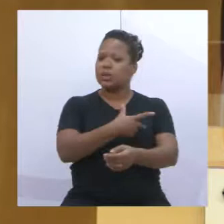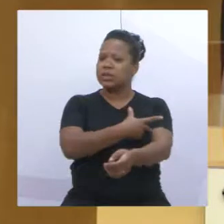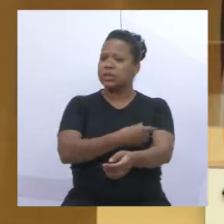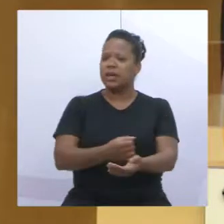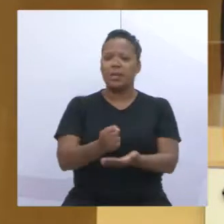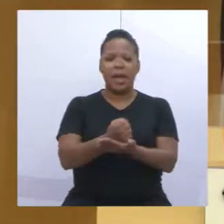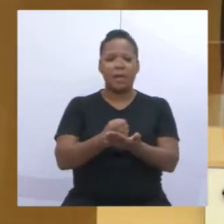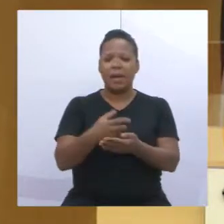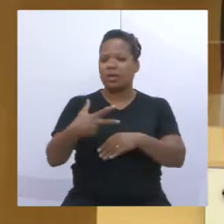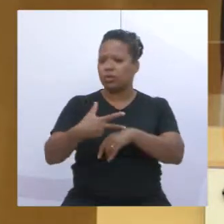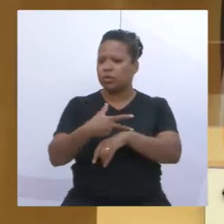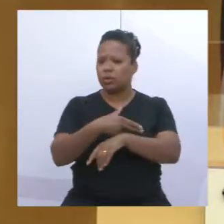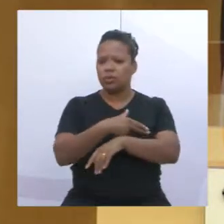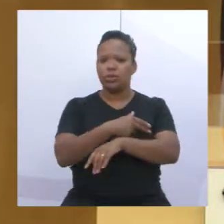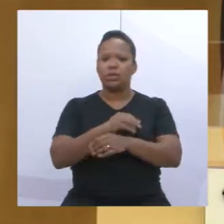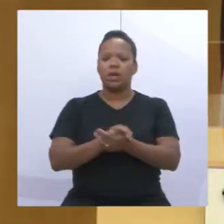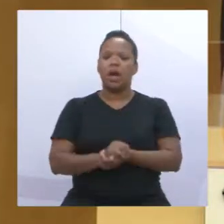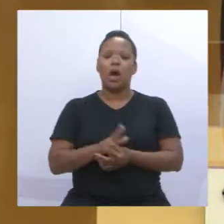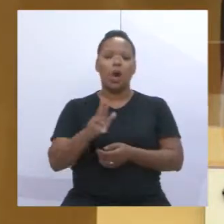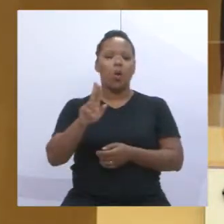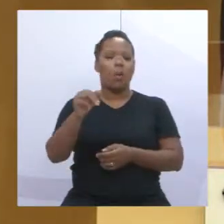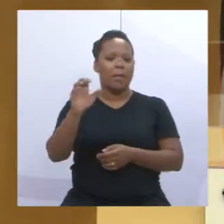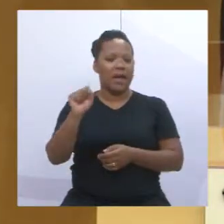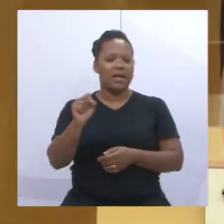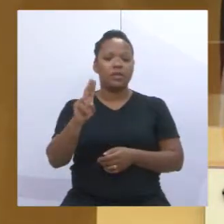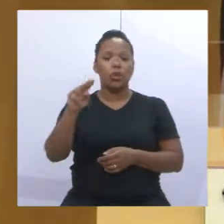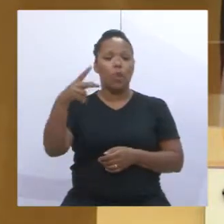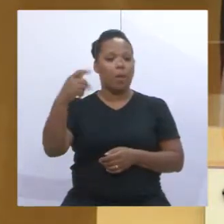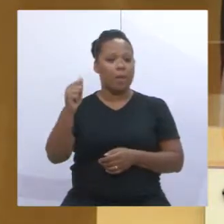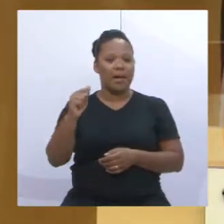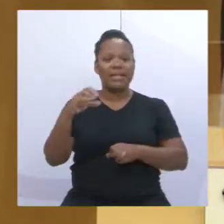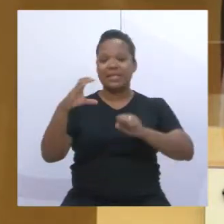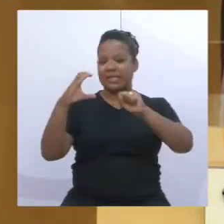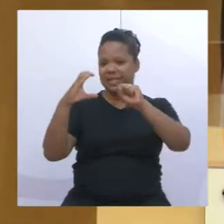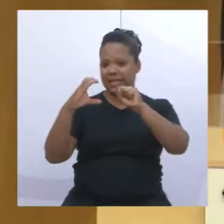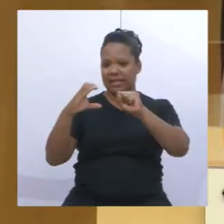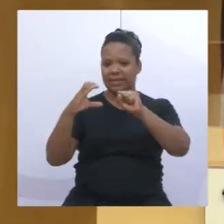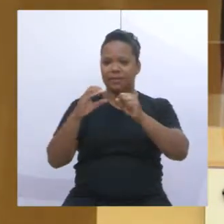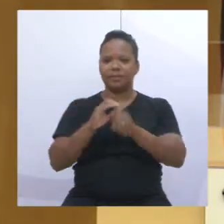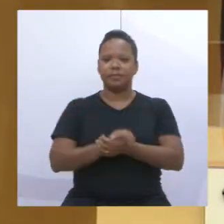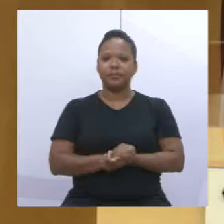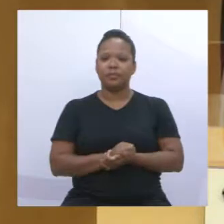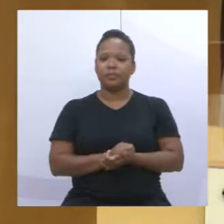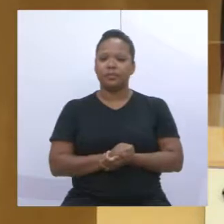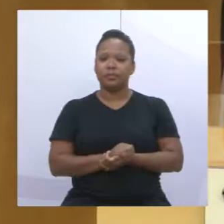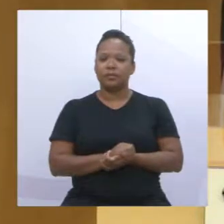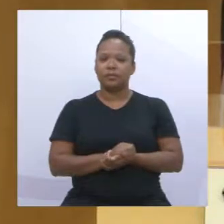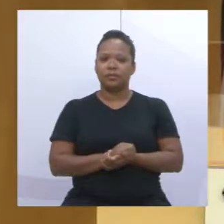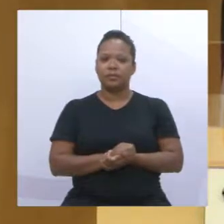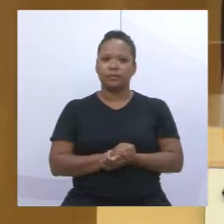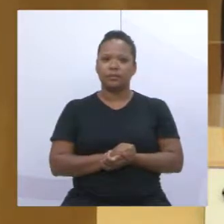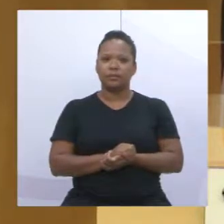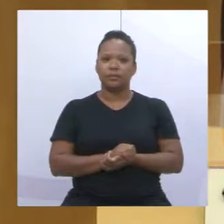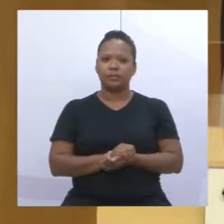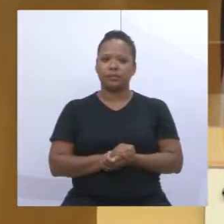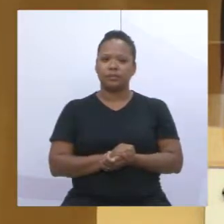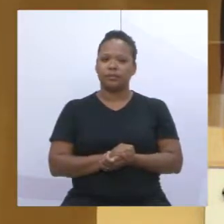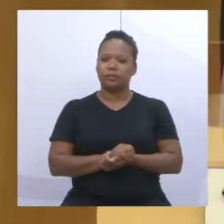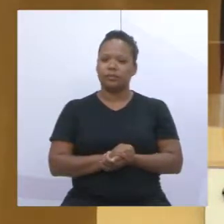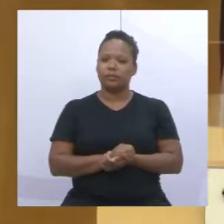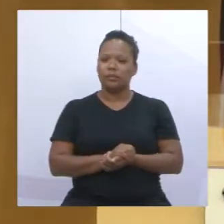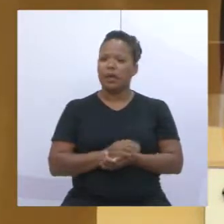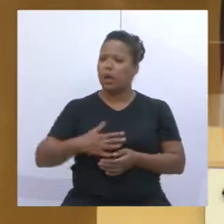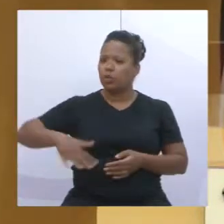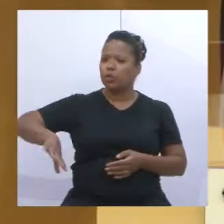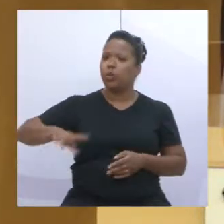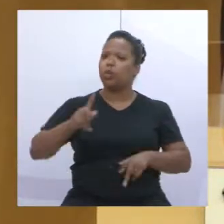ou cirurgia, por meio das UBS, UPAs e Santa Casa. Serviços esses que estão disponíveis a toda